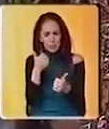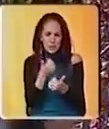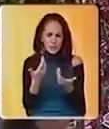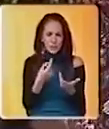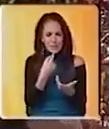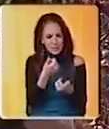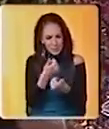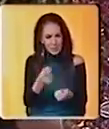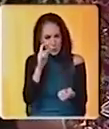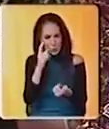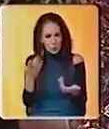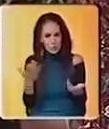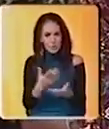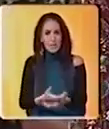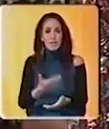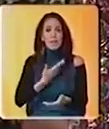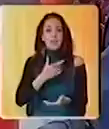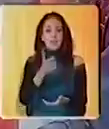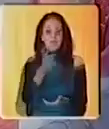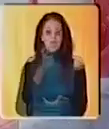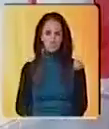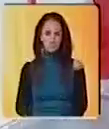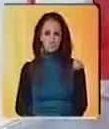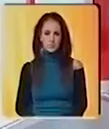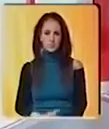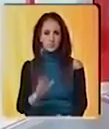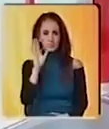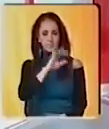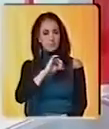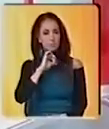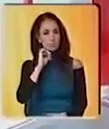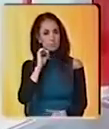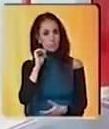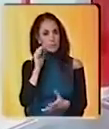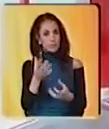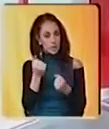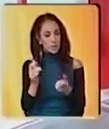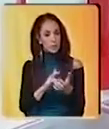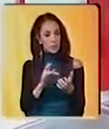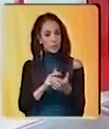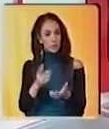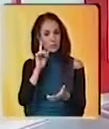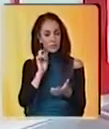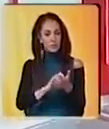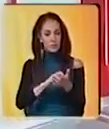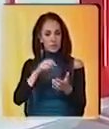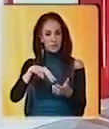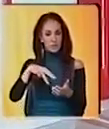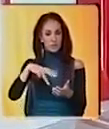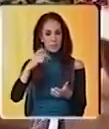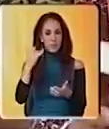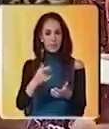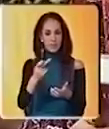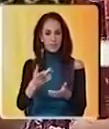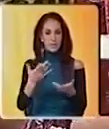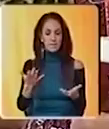imagem muito segura. Olá, Débora, vem do Porto só para falar contigo. Se porventura ainda não foi desta que ganhou o livro O Caderno de Maia de Isabel Allende, que vai